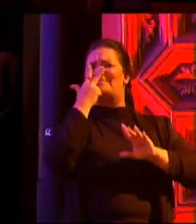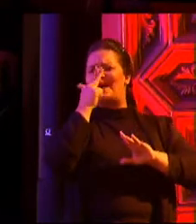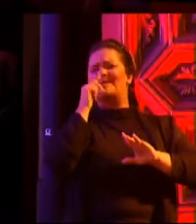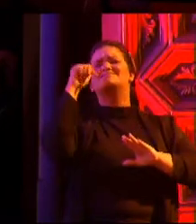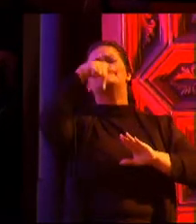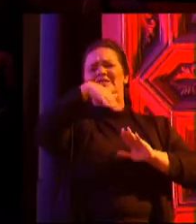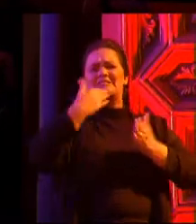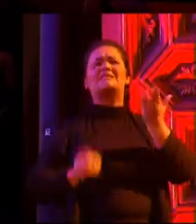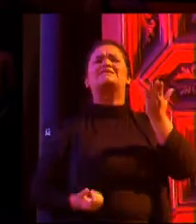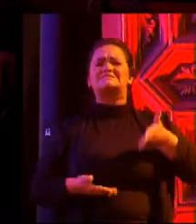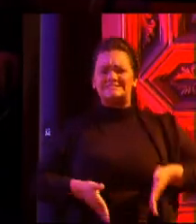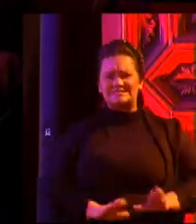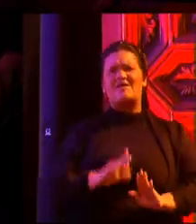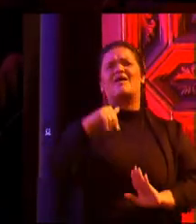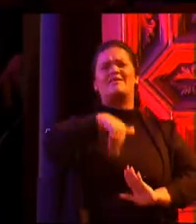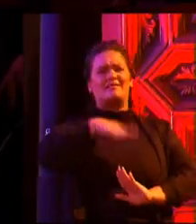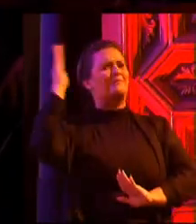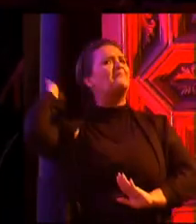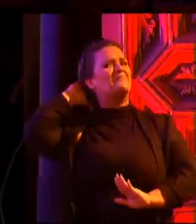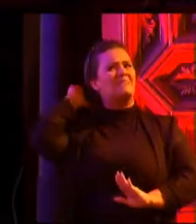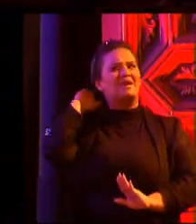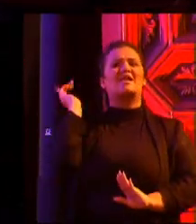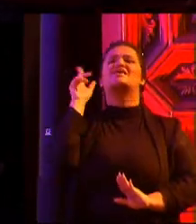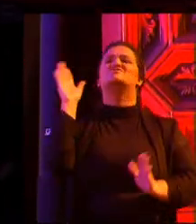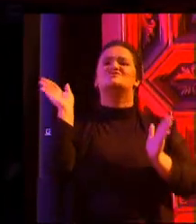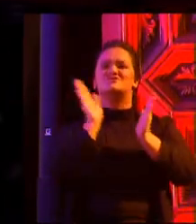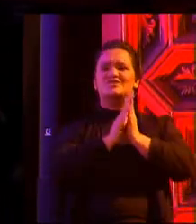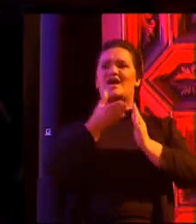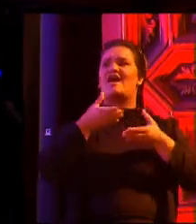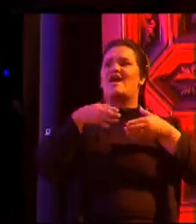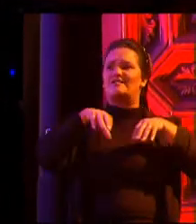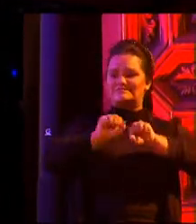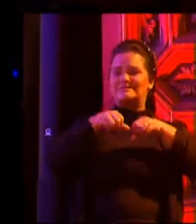daqui, ela já é nossa, ela já é do Açaí.